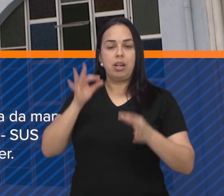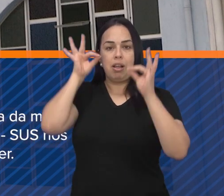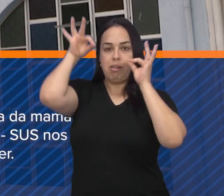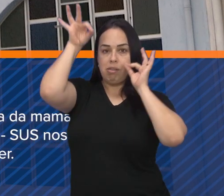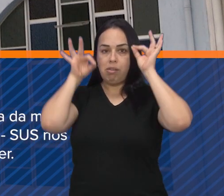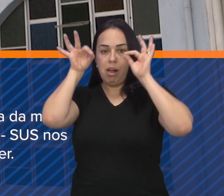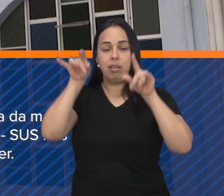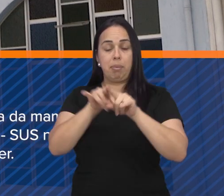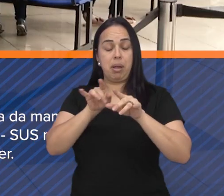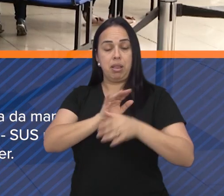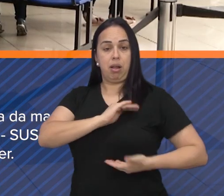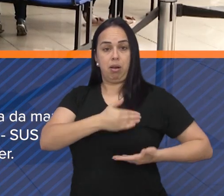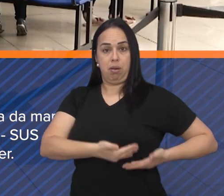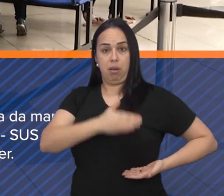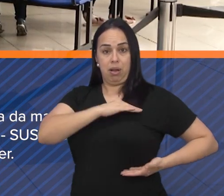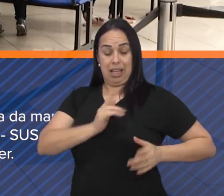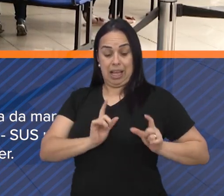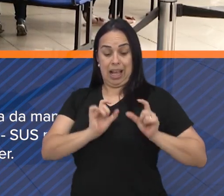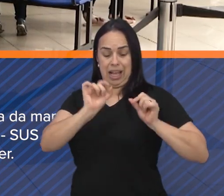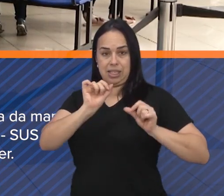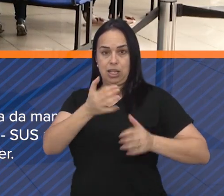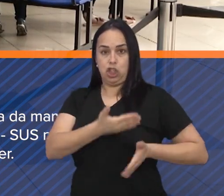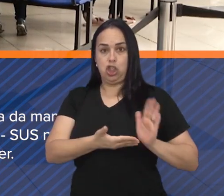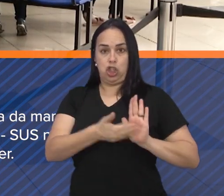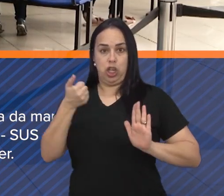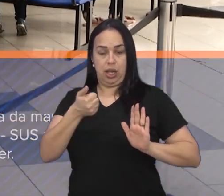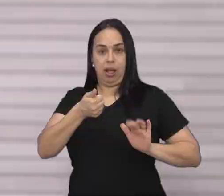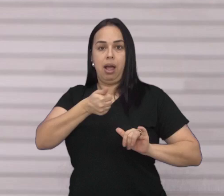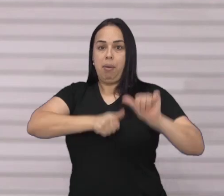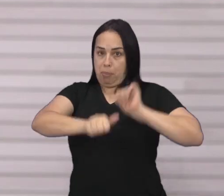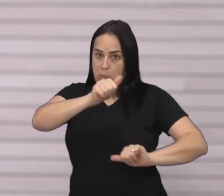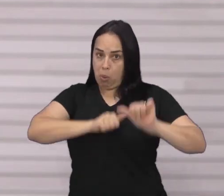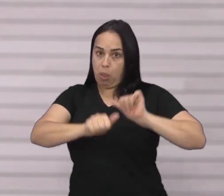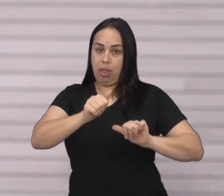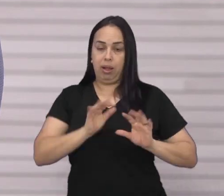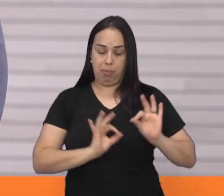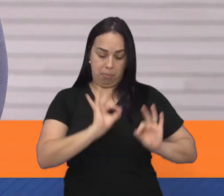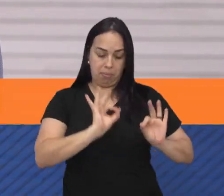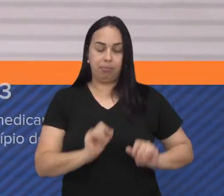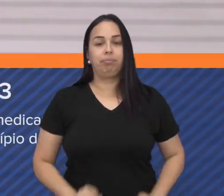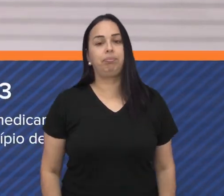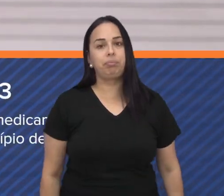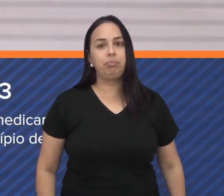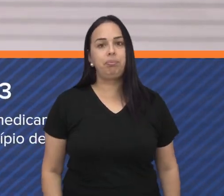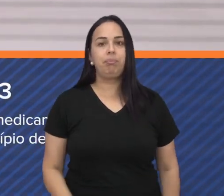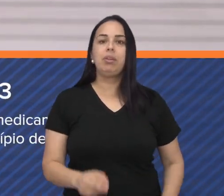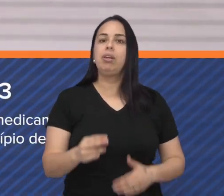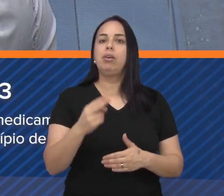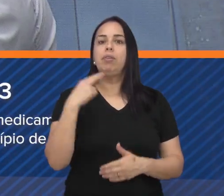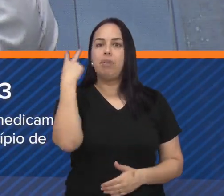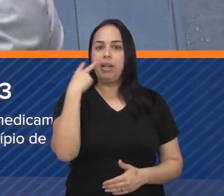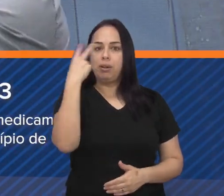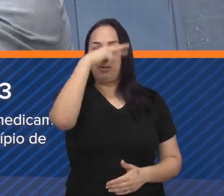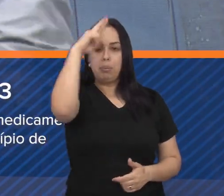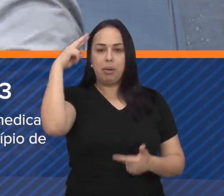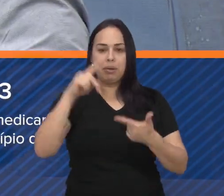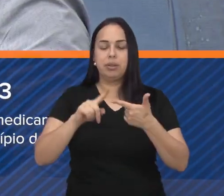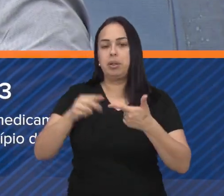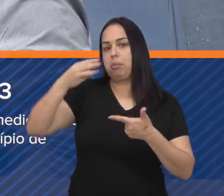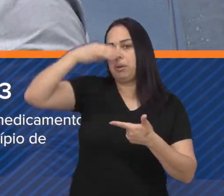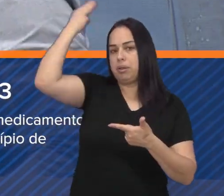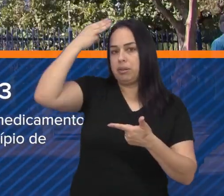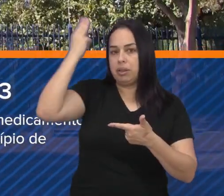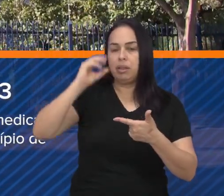plástica reparadora de mama para mulheres que enfrentaram o câncer de mama. Já o projeto dos vereadores Roberto Chagas e Milton Vieira